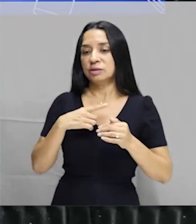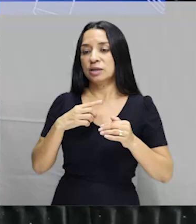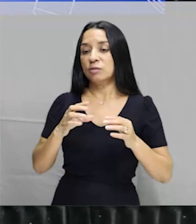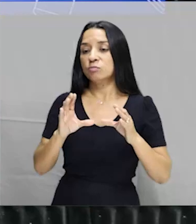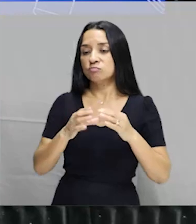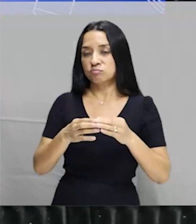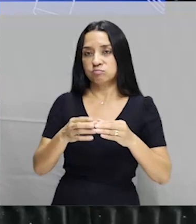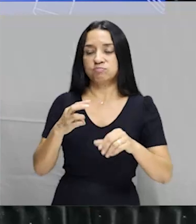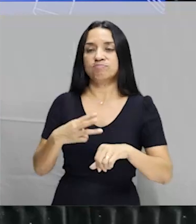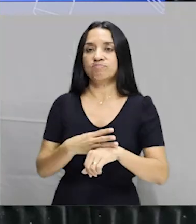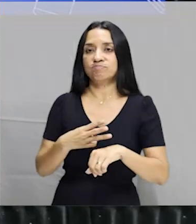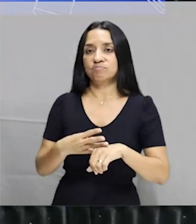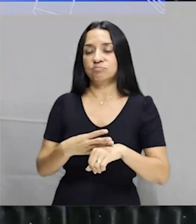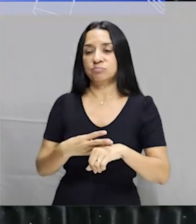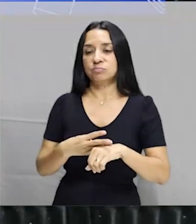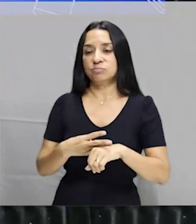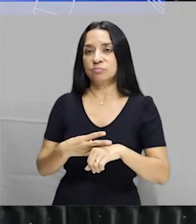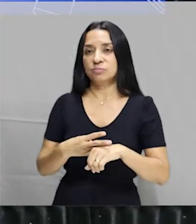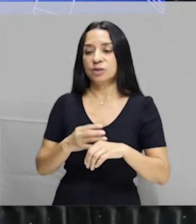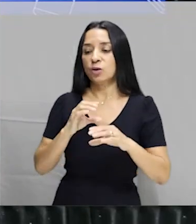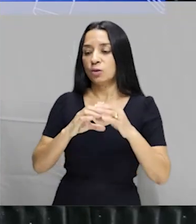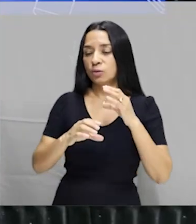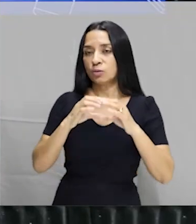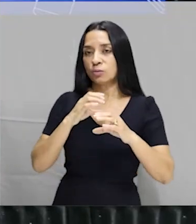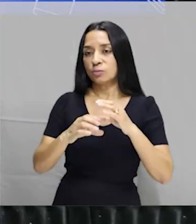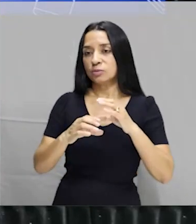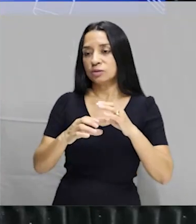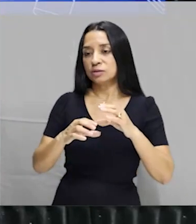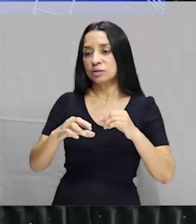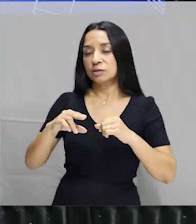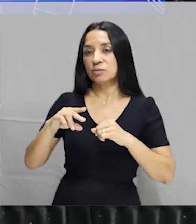pai, filhos e tal. Aí você se comunica com seu